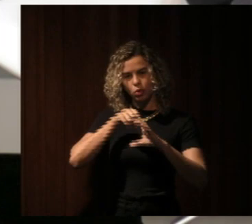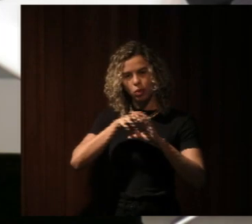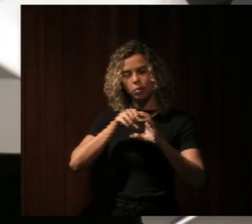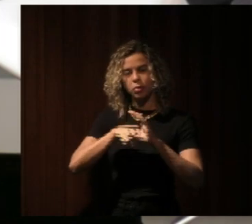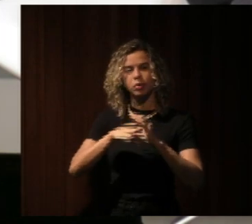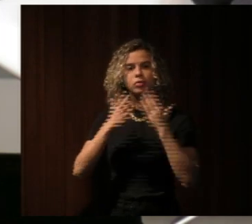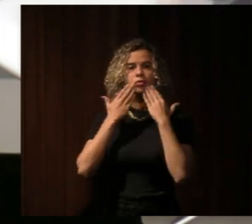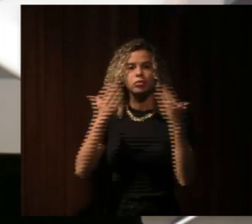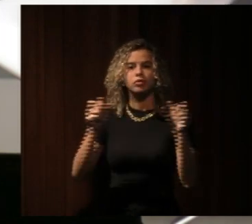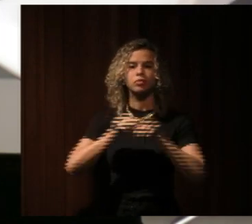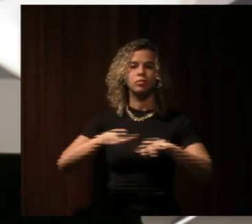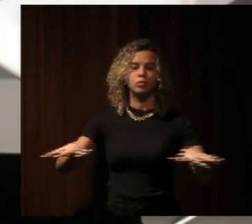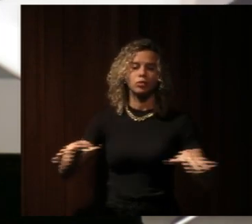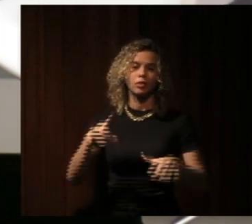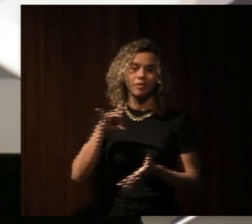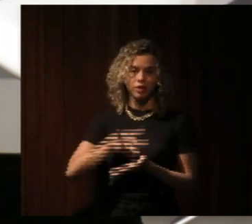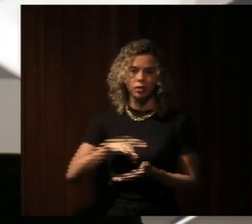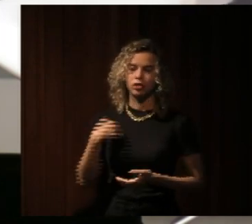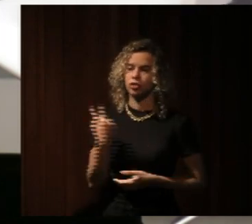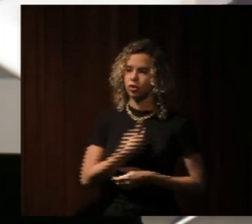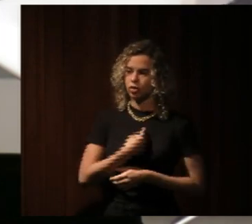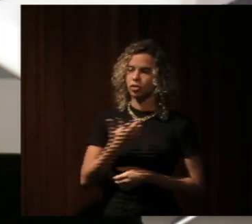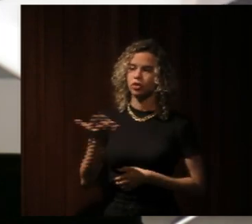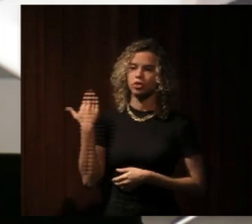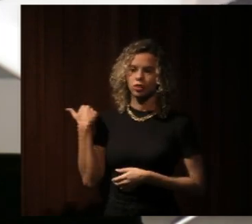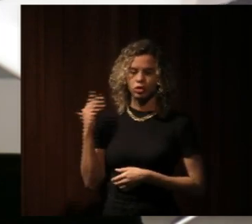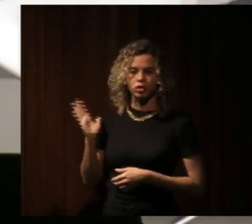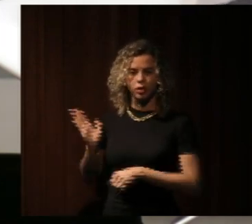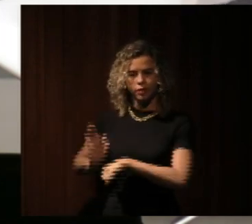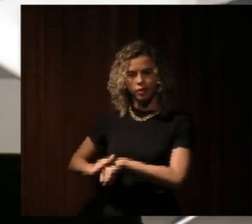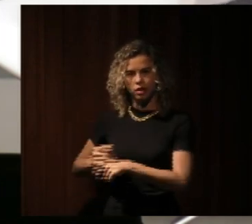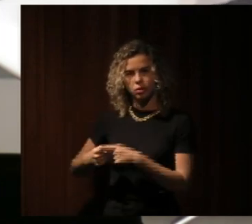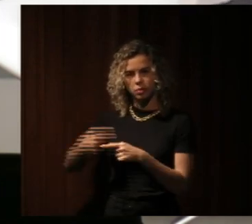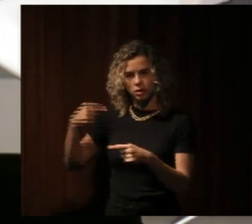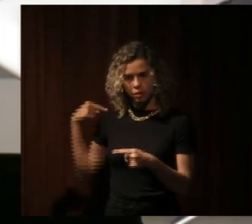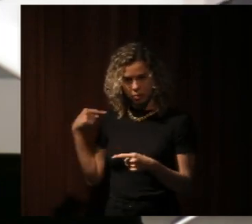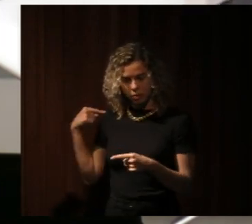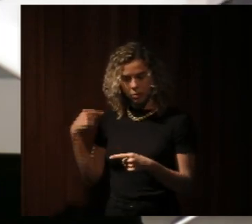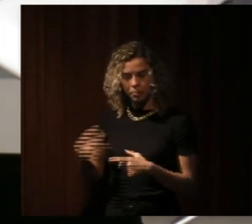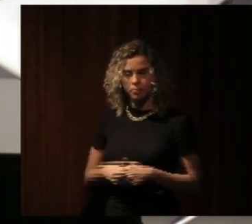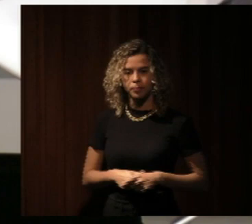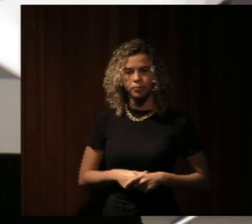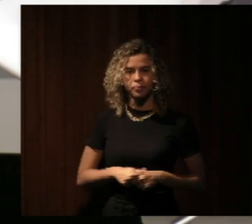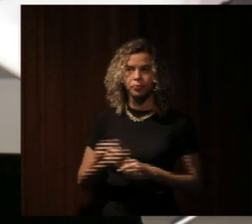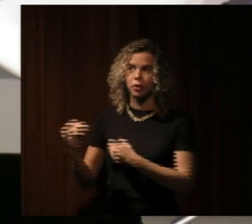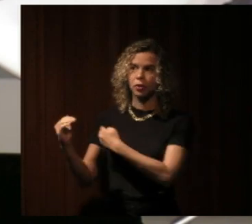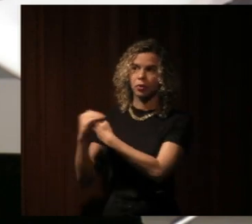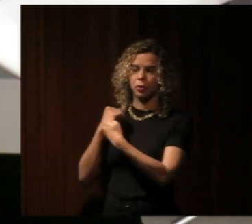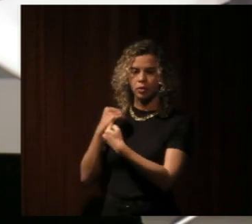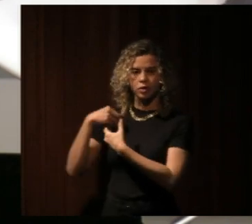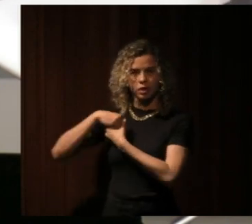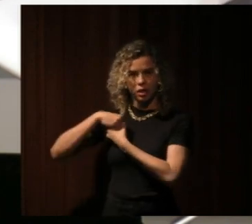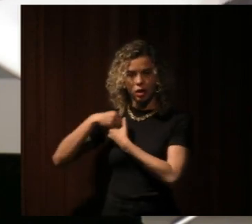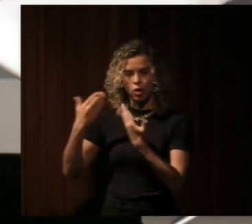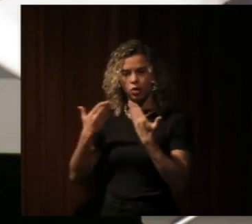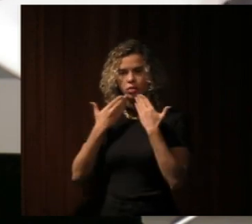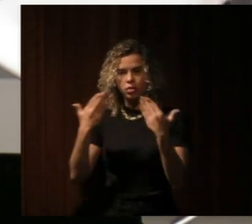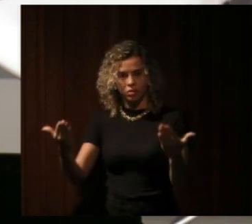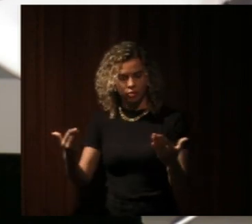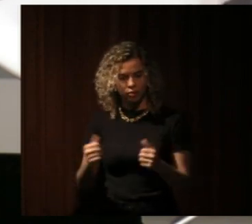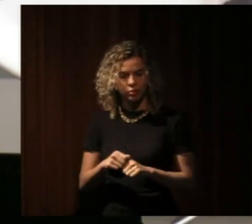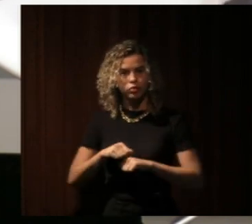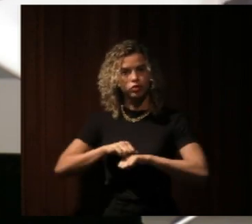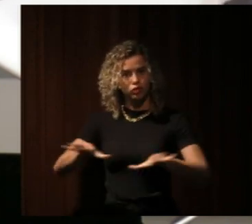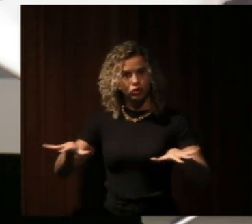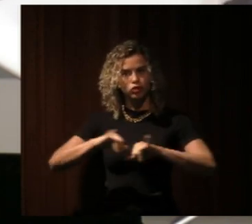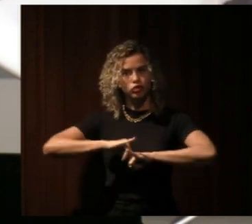publicamente aquilo que na verdade a gente já estava cumprindo há uma semana né masch que tinha sido uma orientação apenas interna e aí foi divulgado